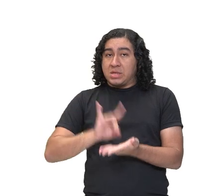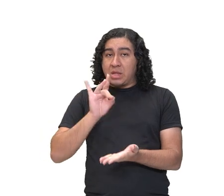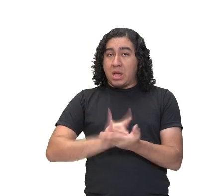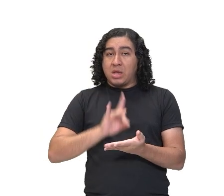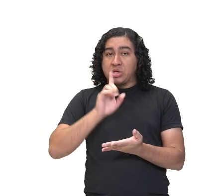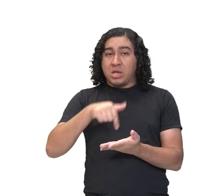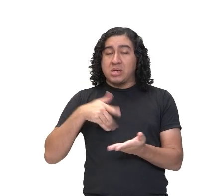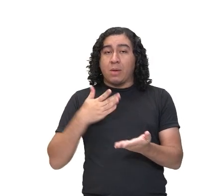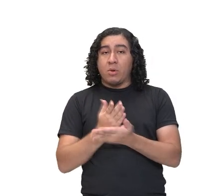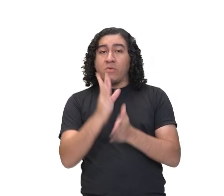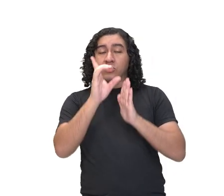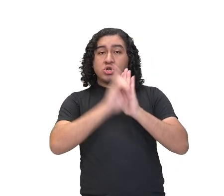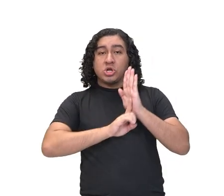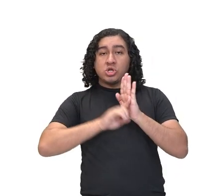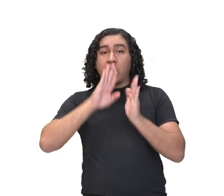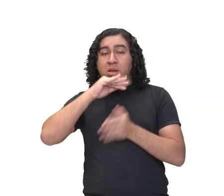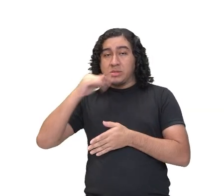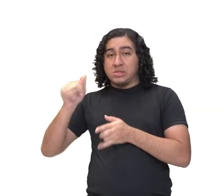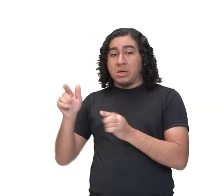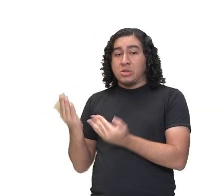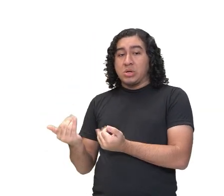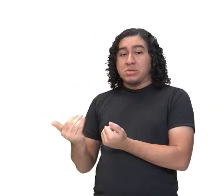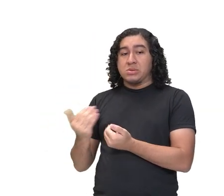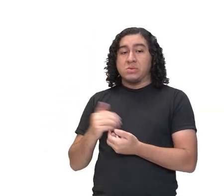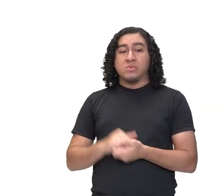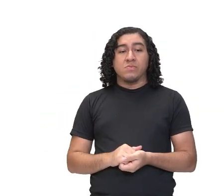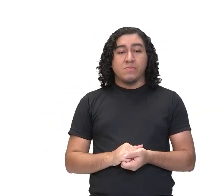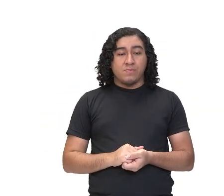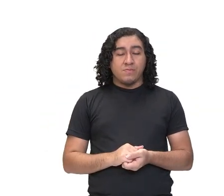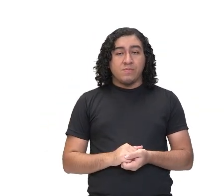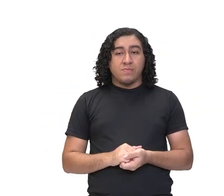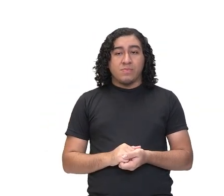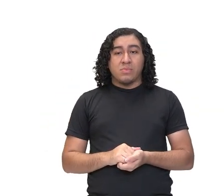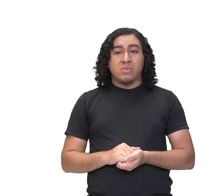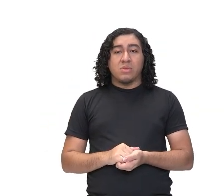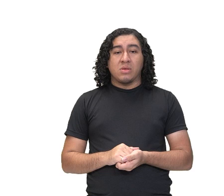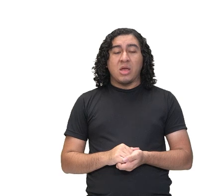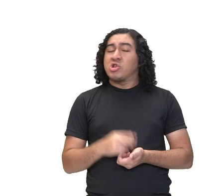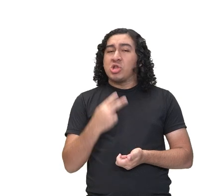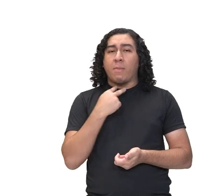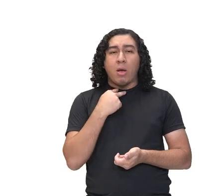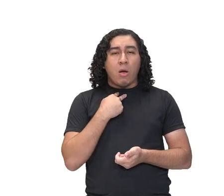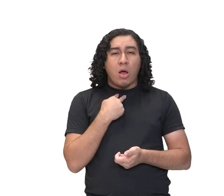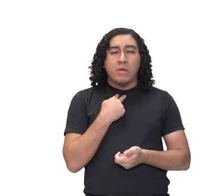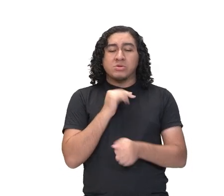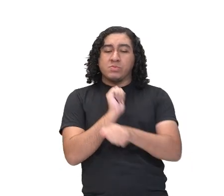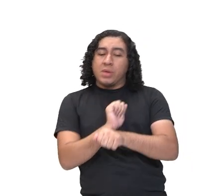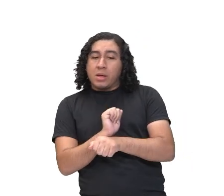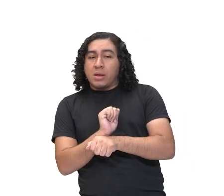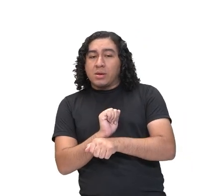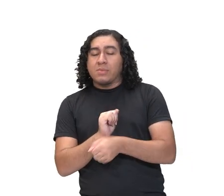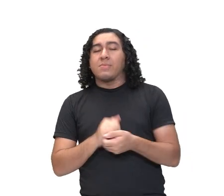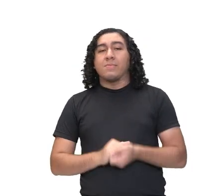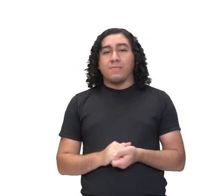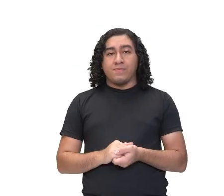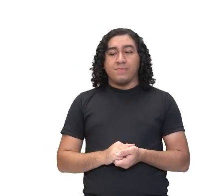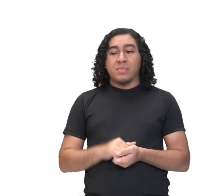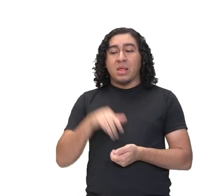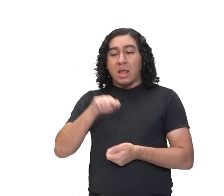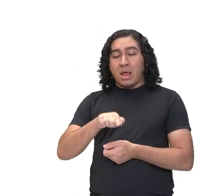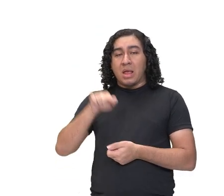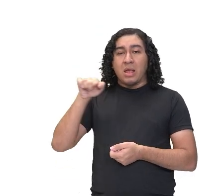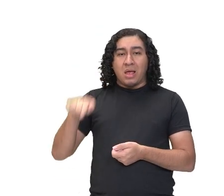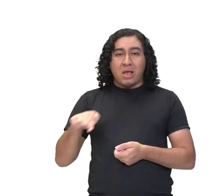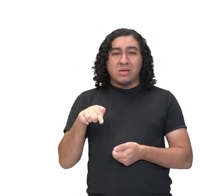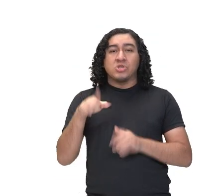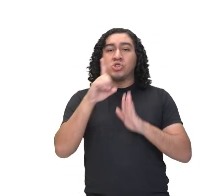dos direitos das crianças e adolescentes, que não podem esperar. A eles e a elas, nenhum direito